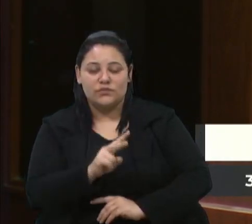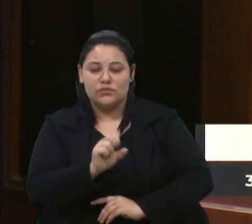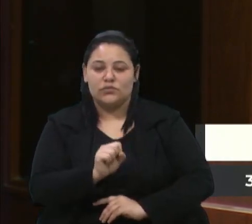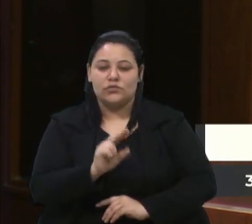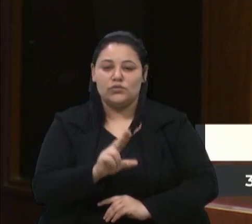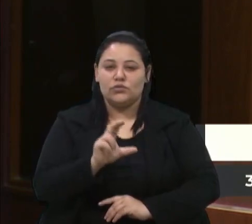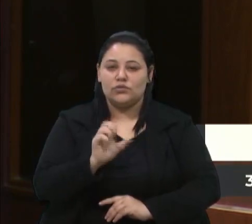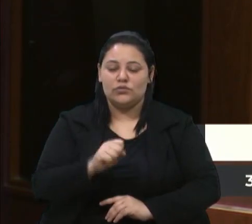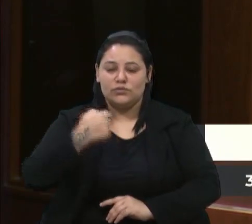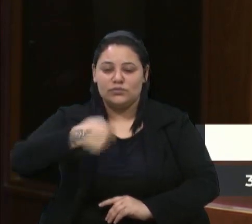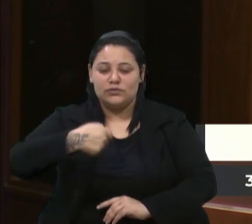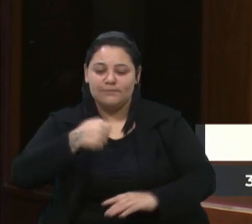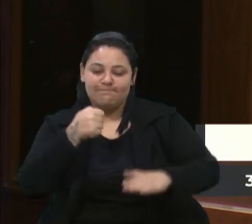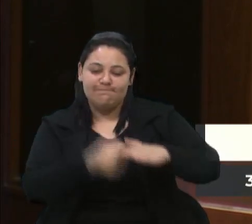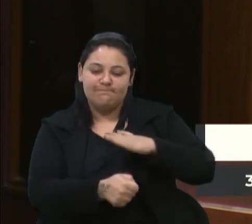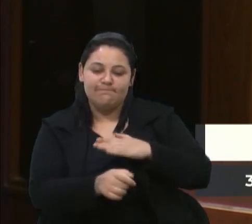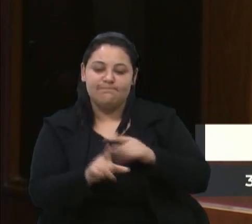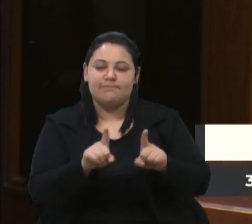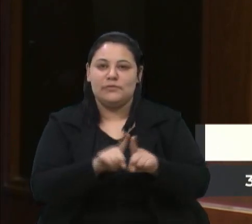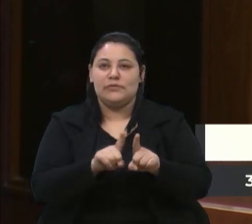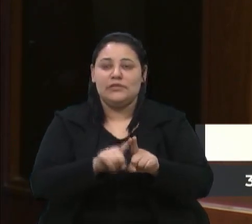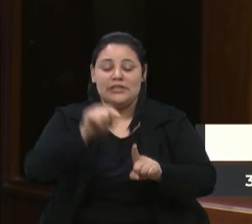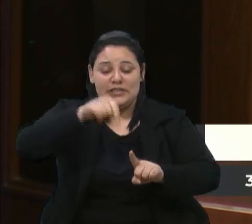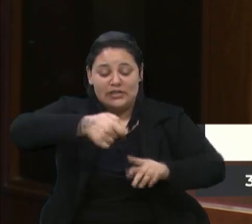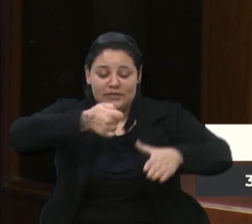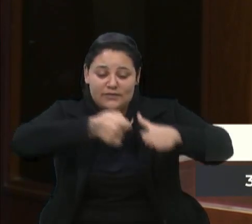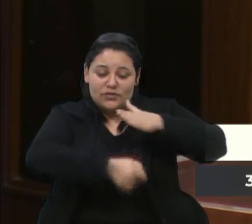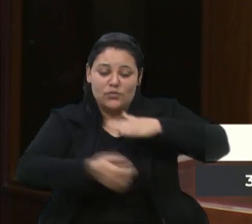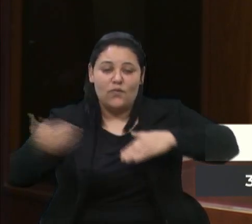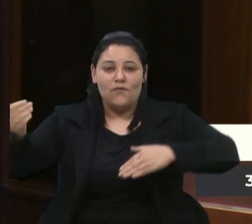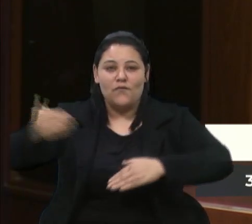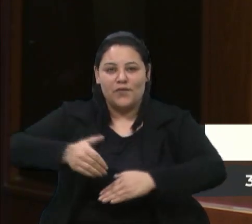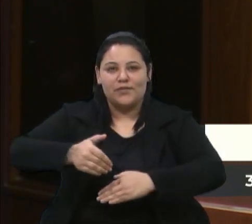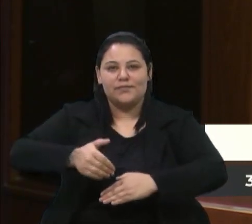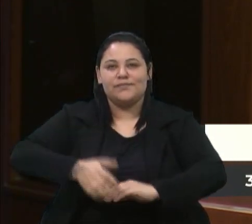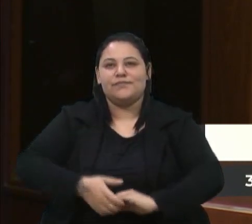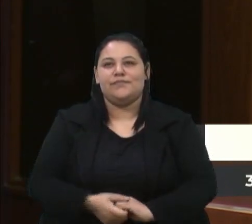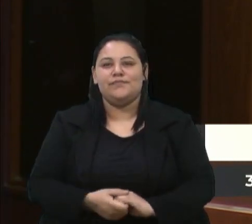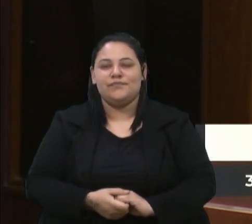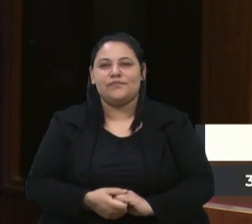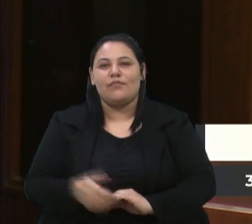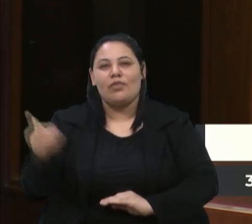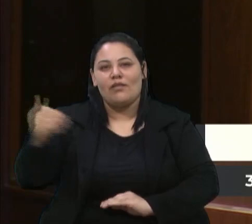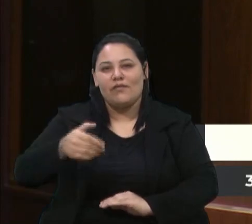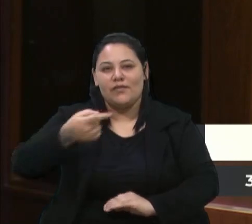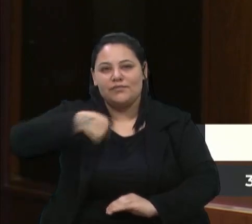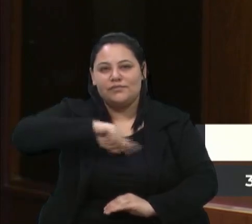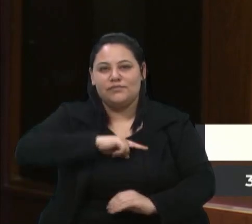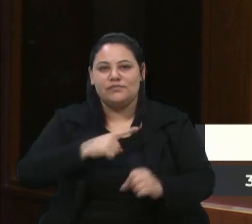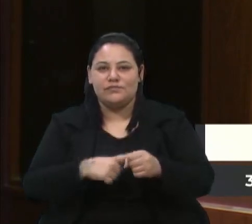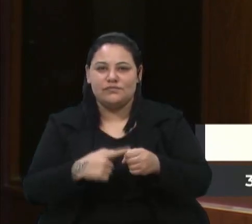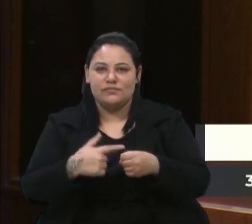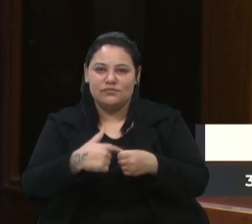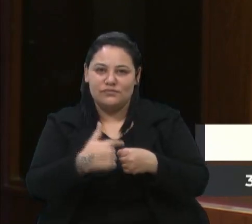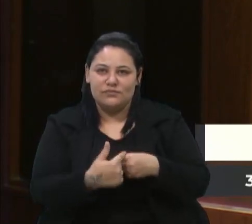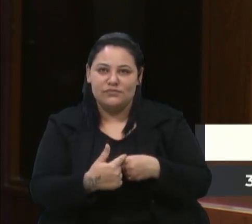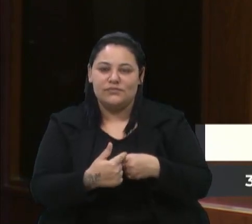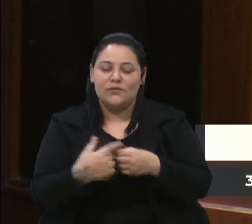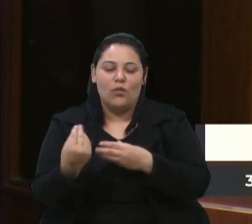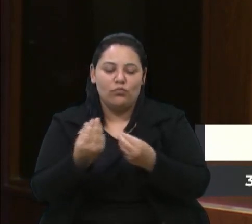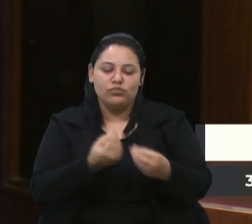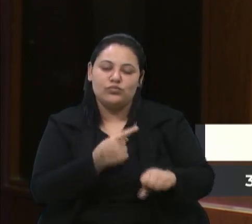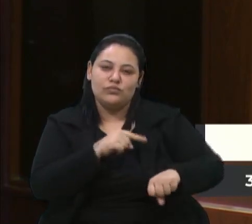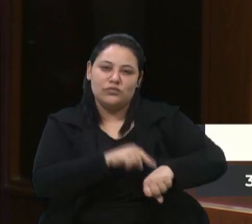de investimento. E esse investimento veio para a nossa cidade, para uma cidade que há muito tempo